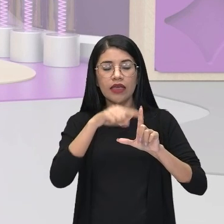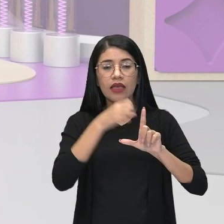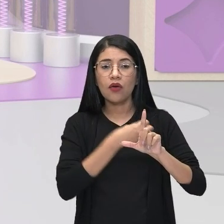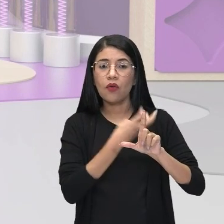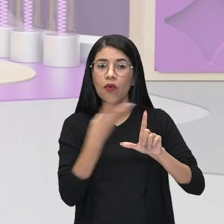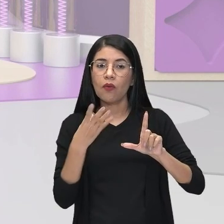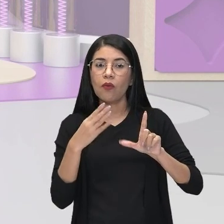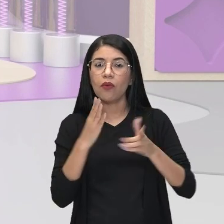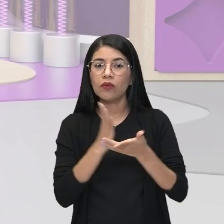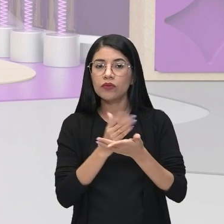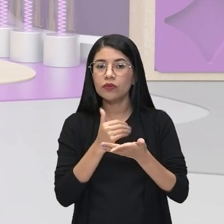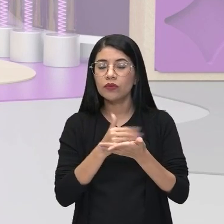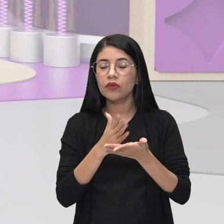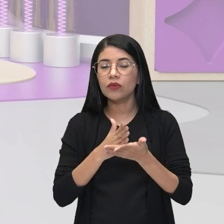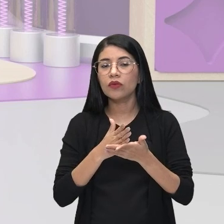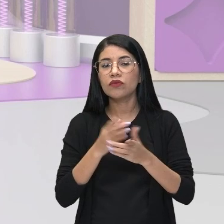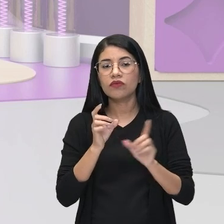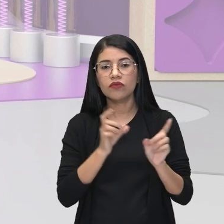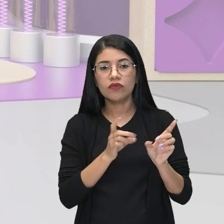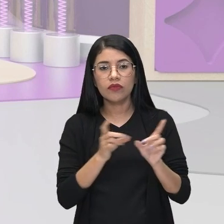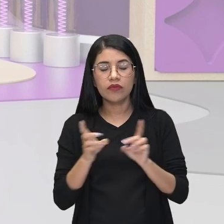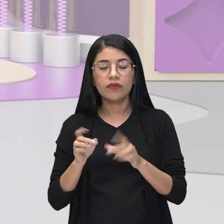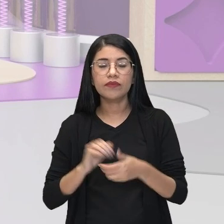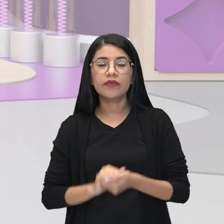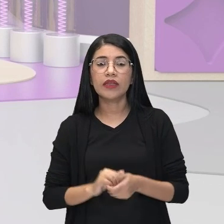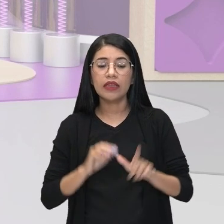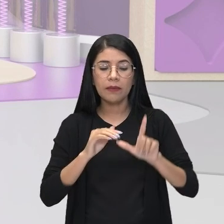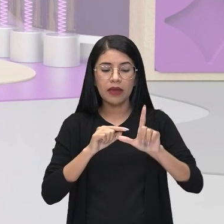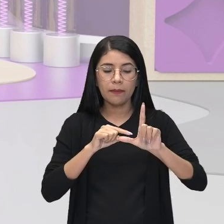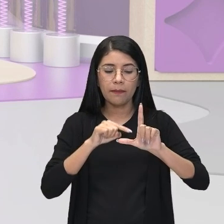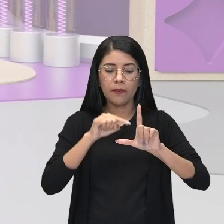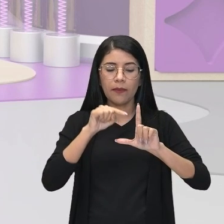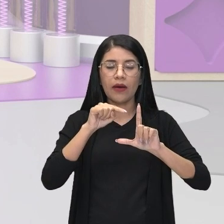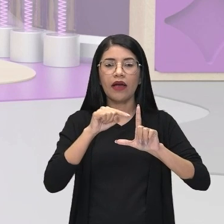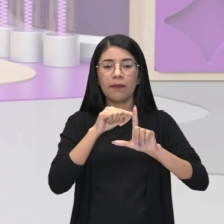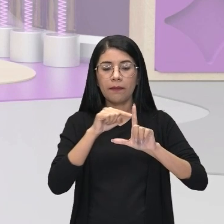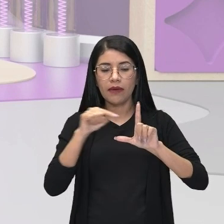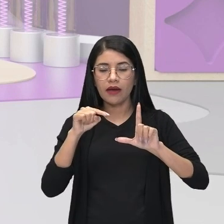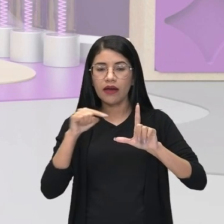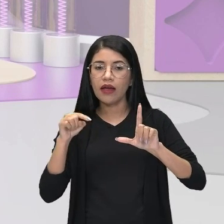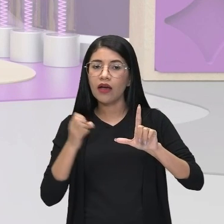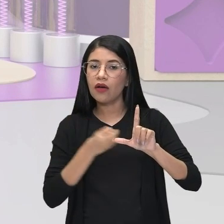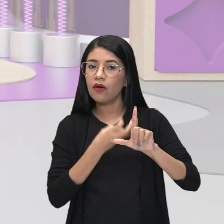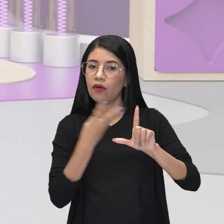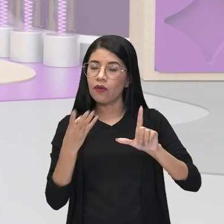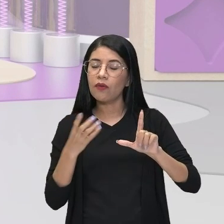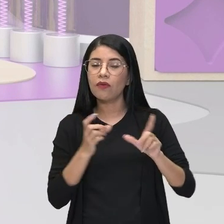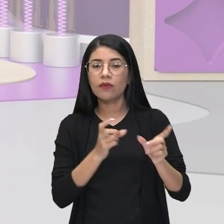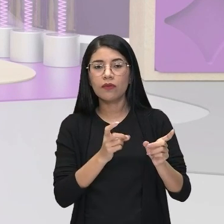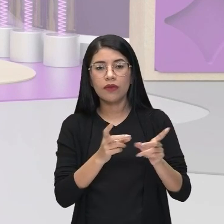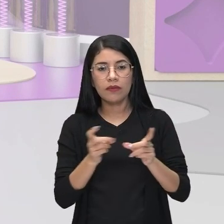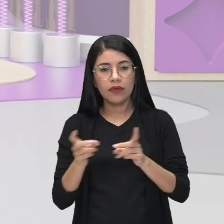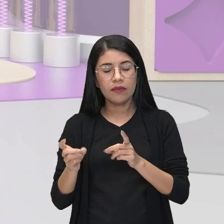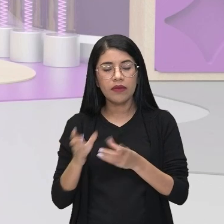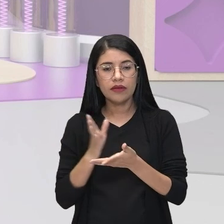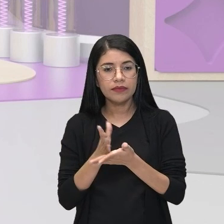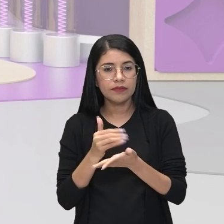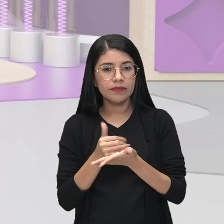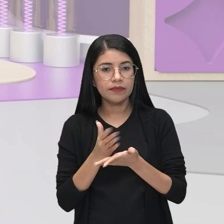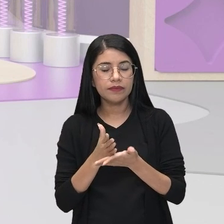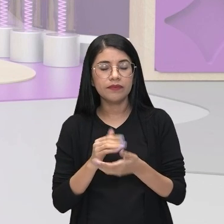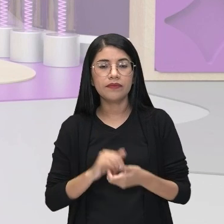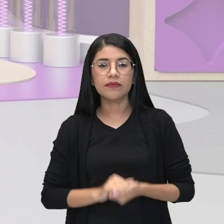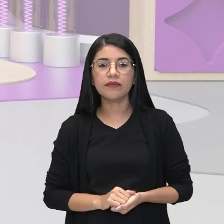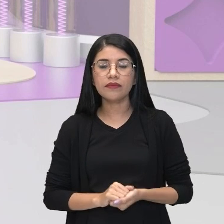da semana, né? E aí a altura da coluna vai até a quantidade de bolos que foram vendidos,